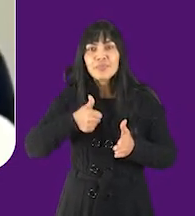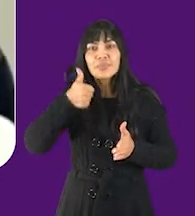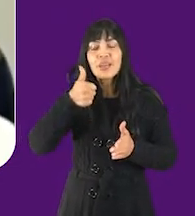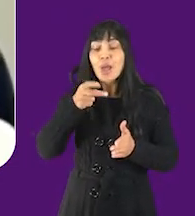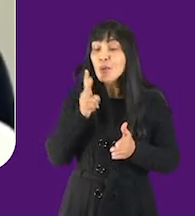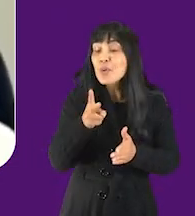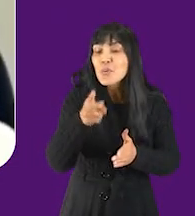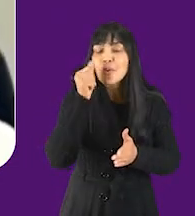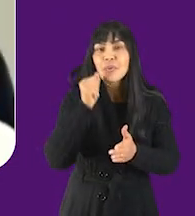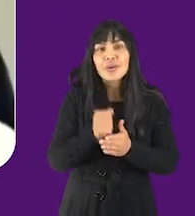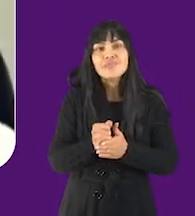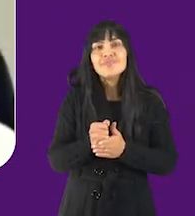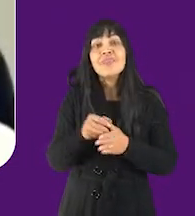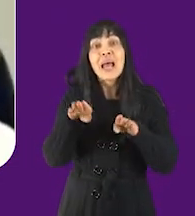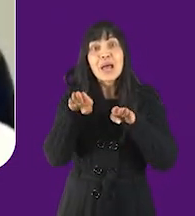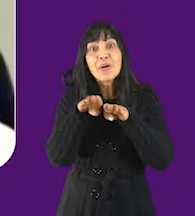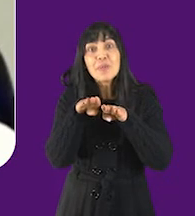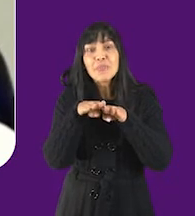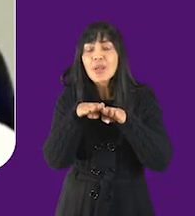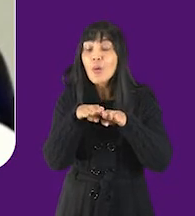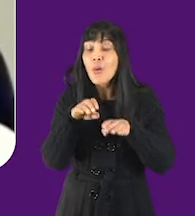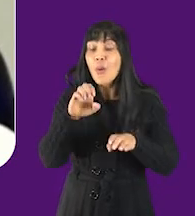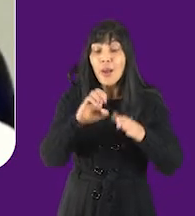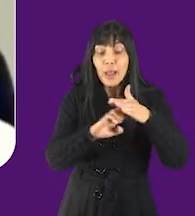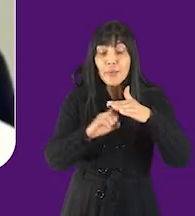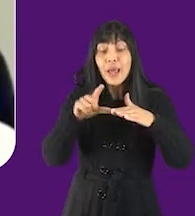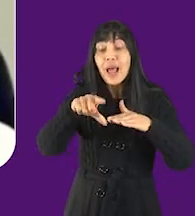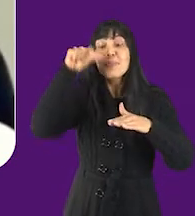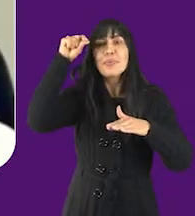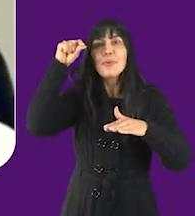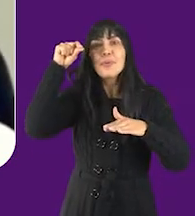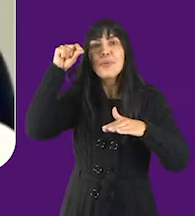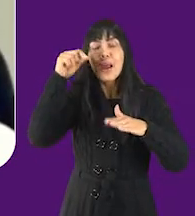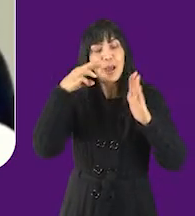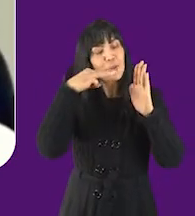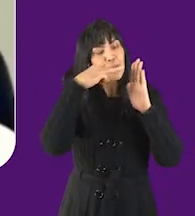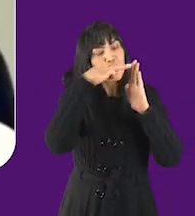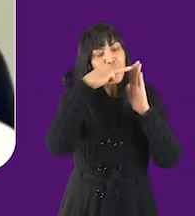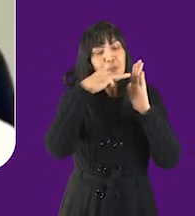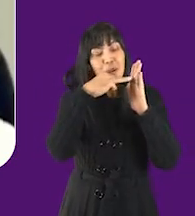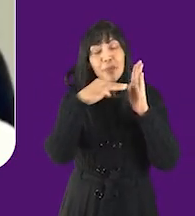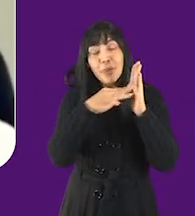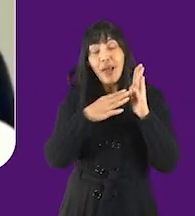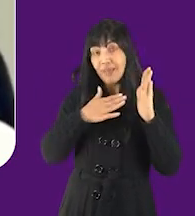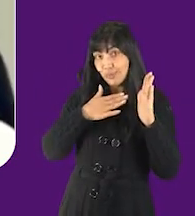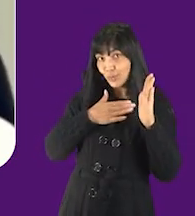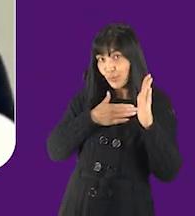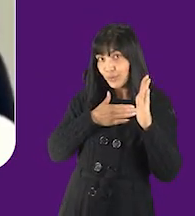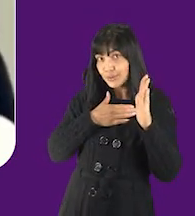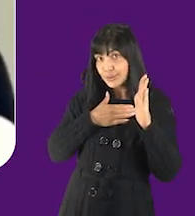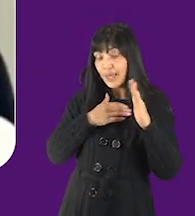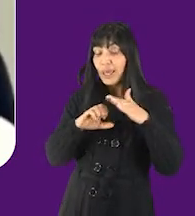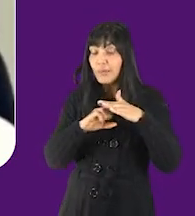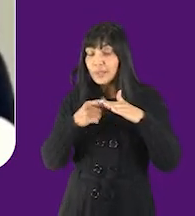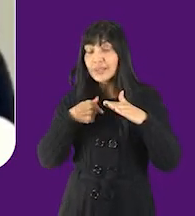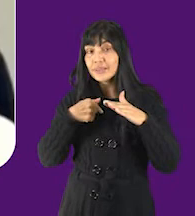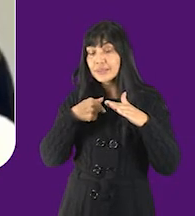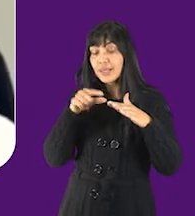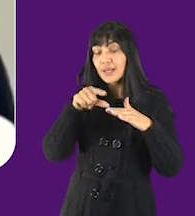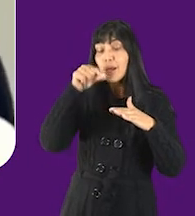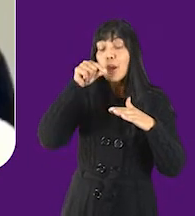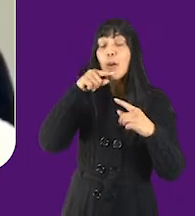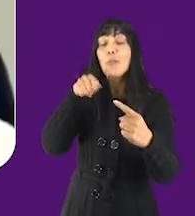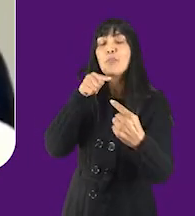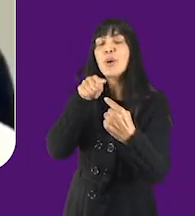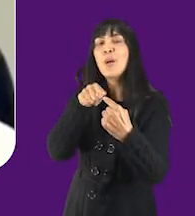melhoria contínua é o centro dessa abordagem. Então, cada empresa escolhe a sua metodologia, né? No caso da Tetra Pak, nós temos um